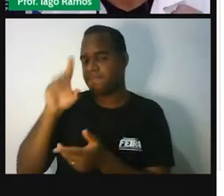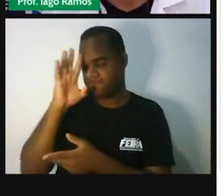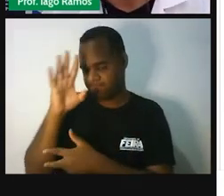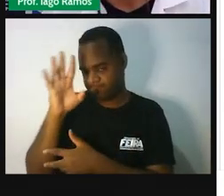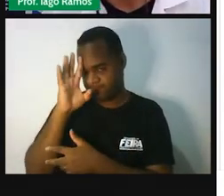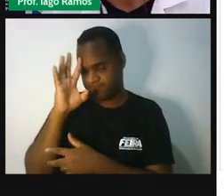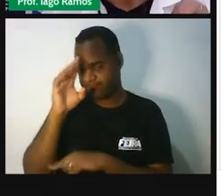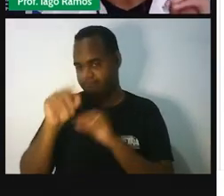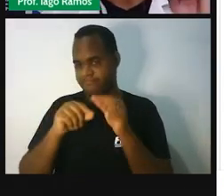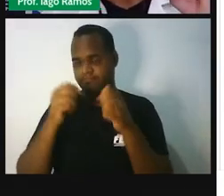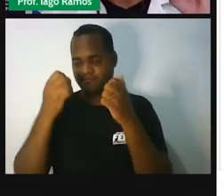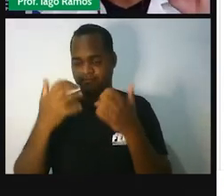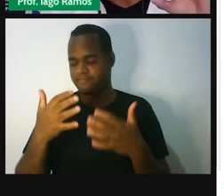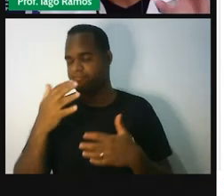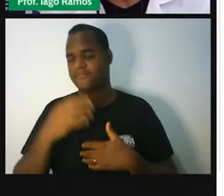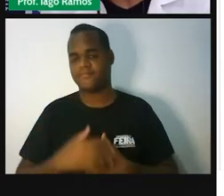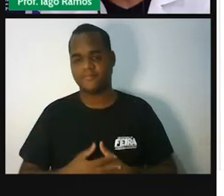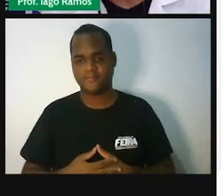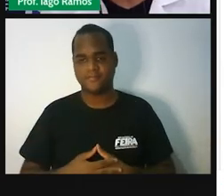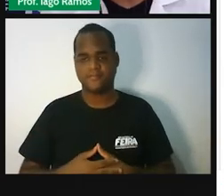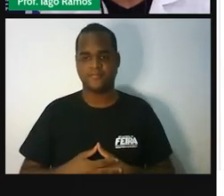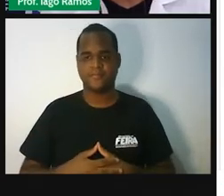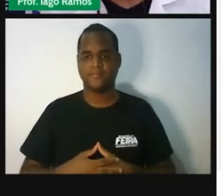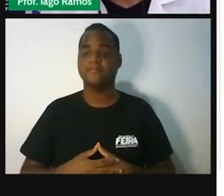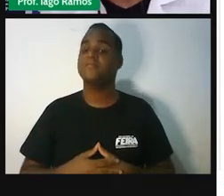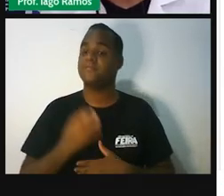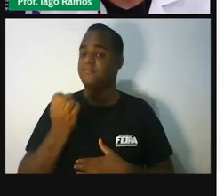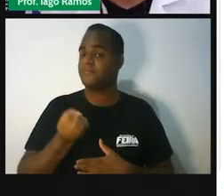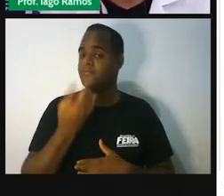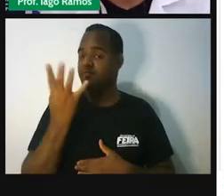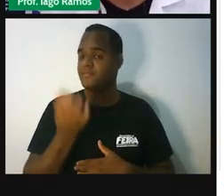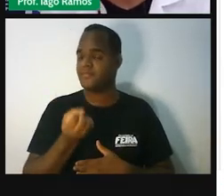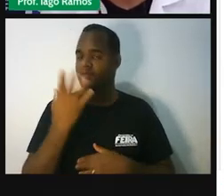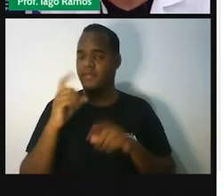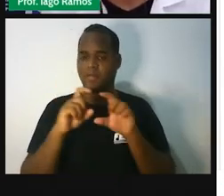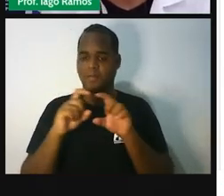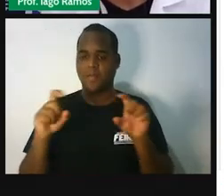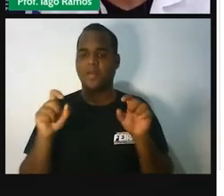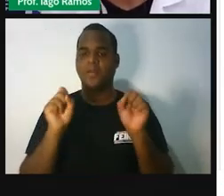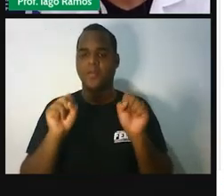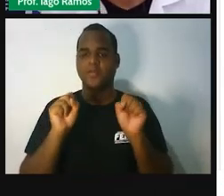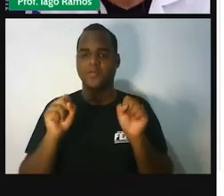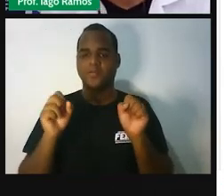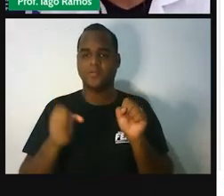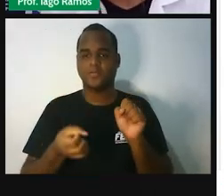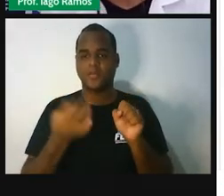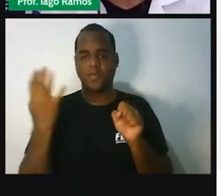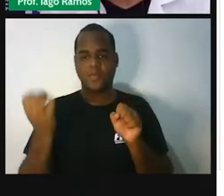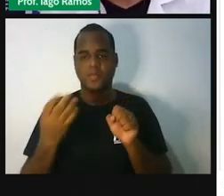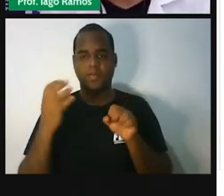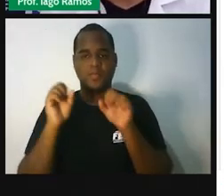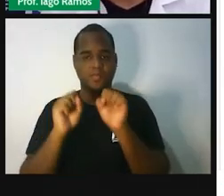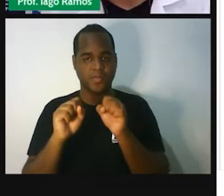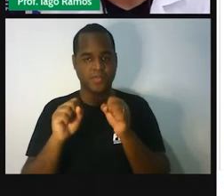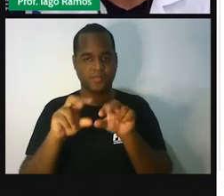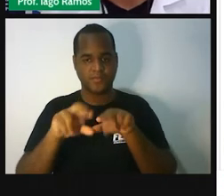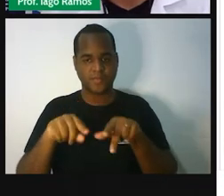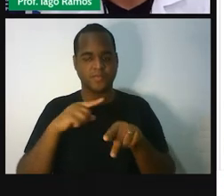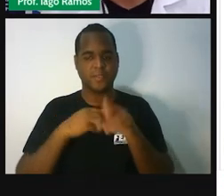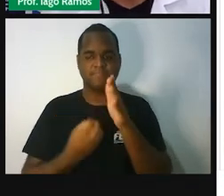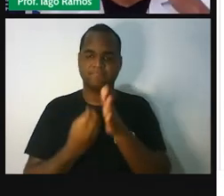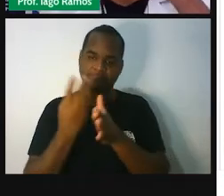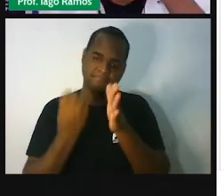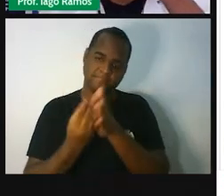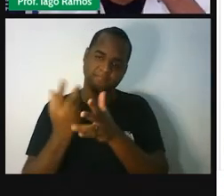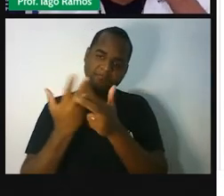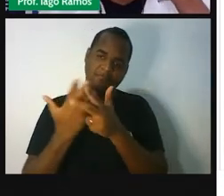seguinte, né? Quantas placas diferentes desse modelo é possível fabricar, né?